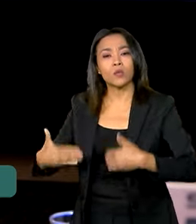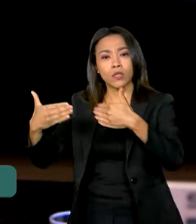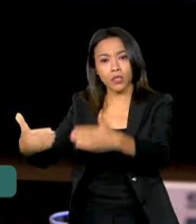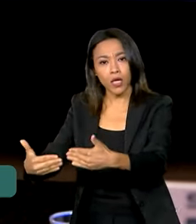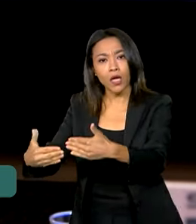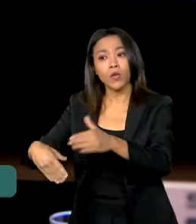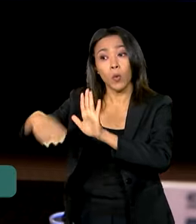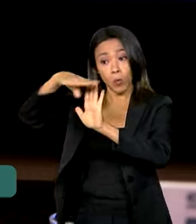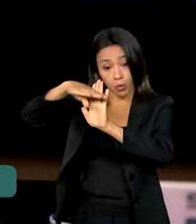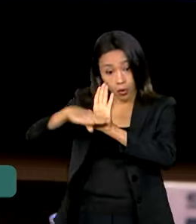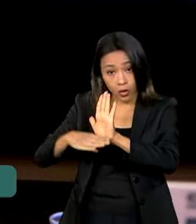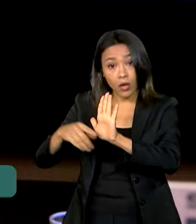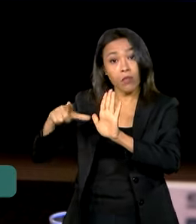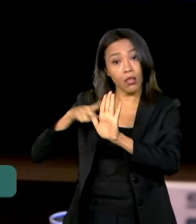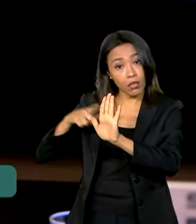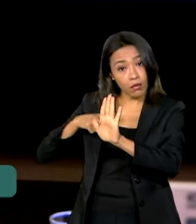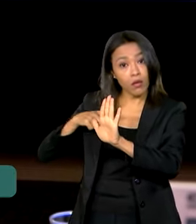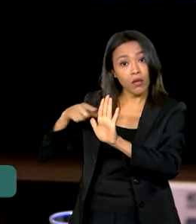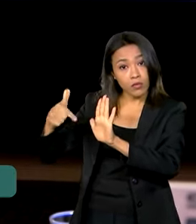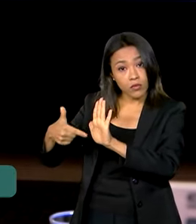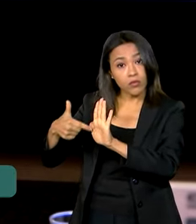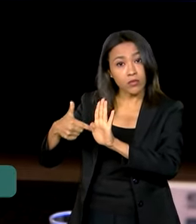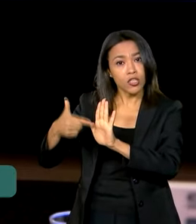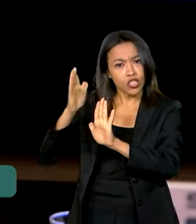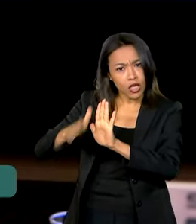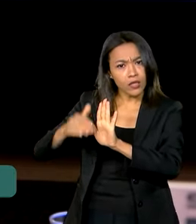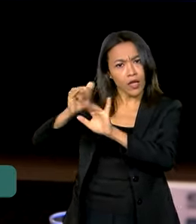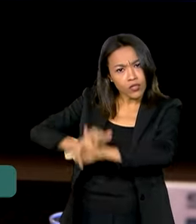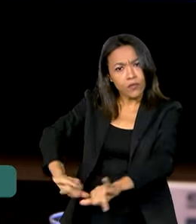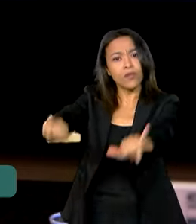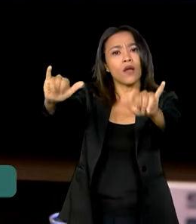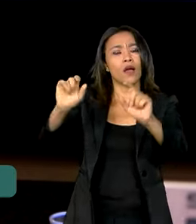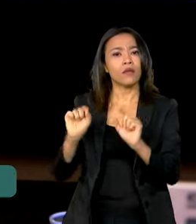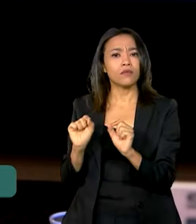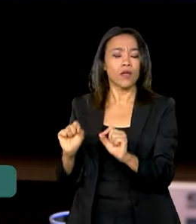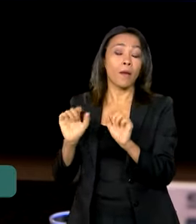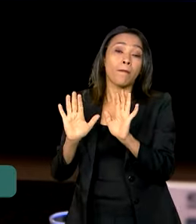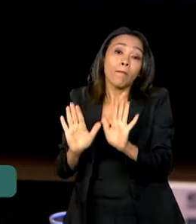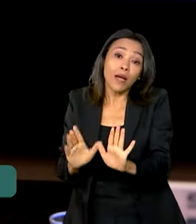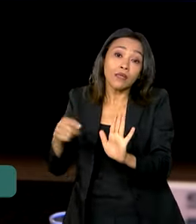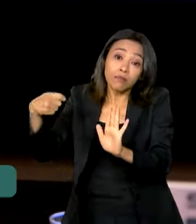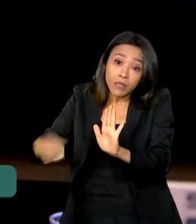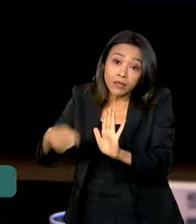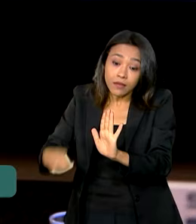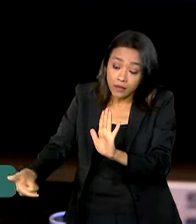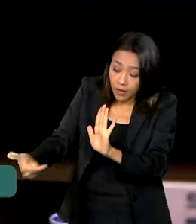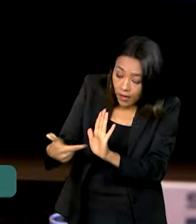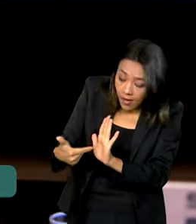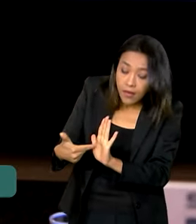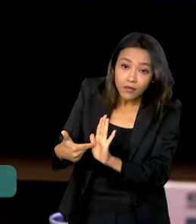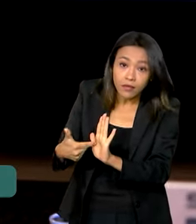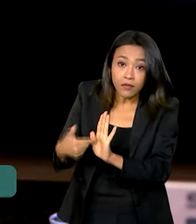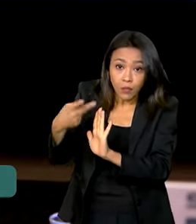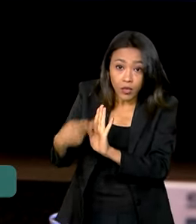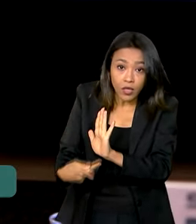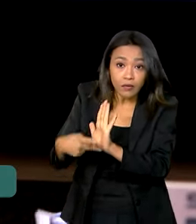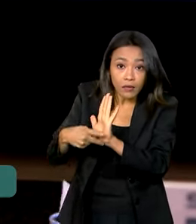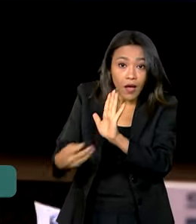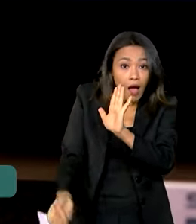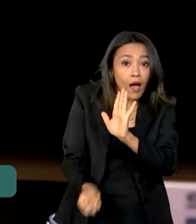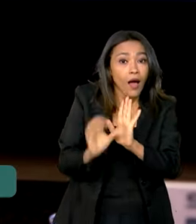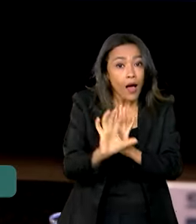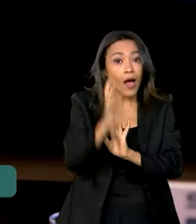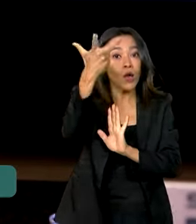integridade que tá pronto publicado mas é preciso que ele se efetive dentro da